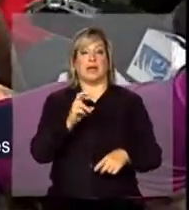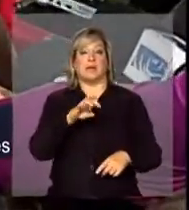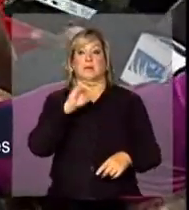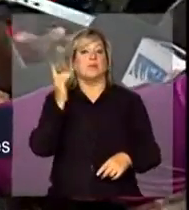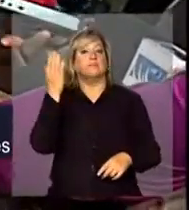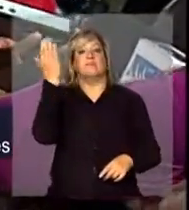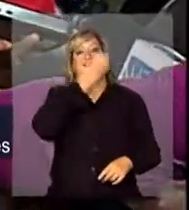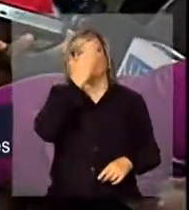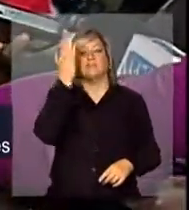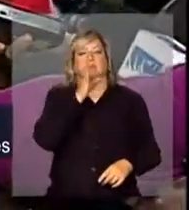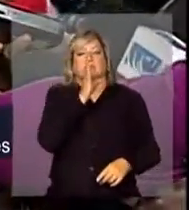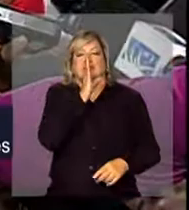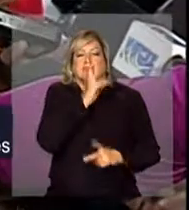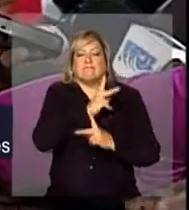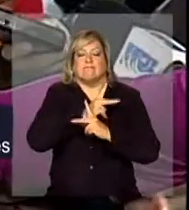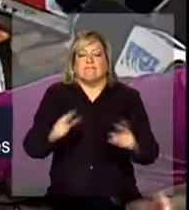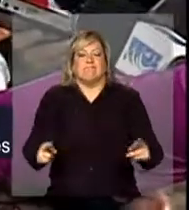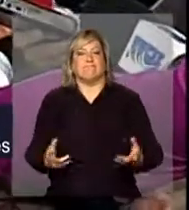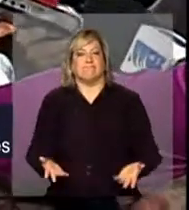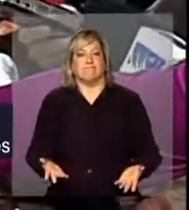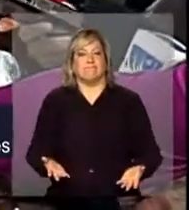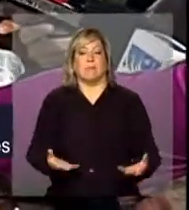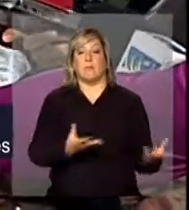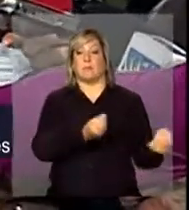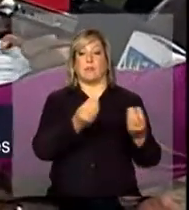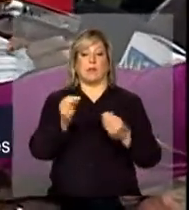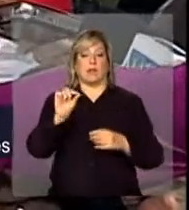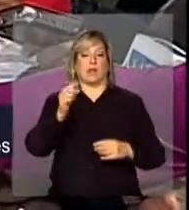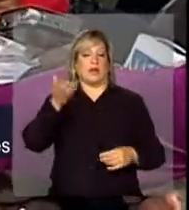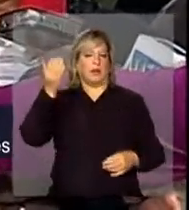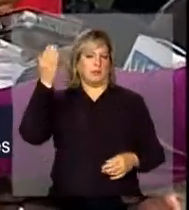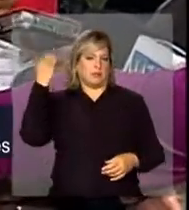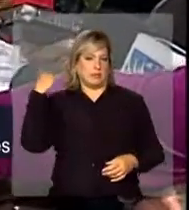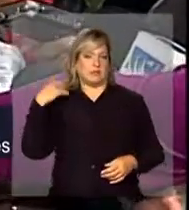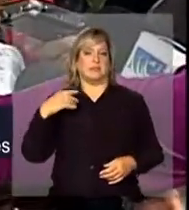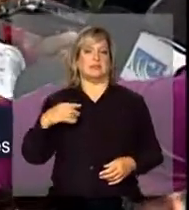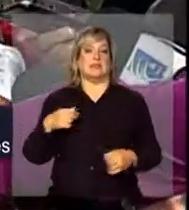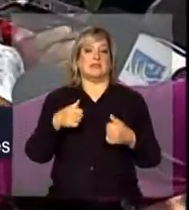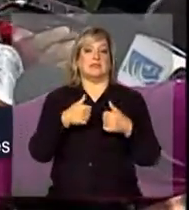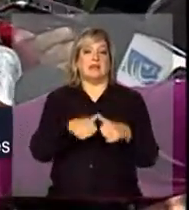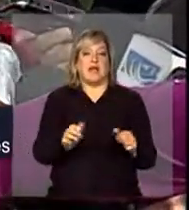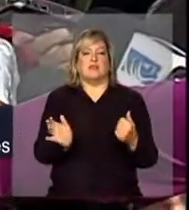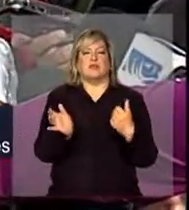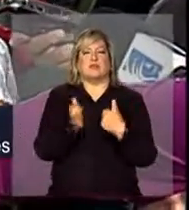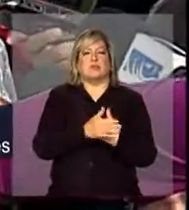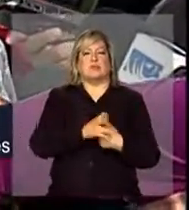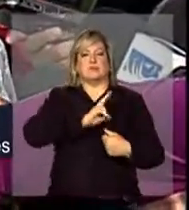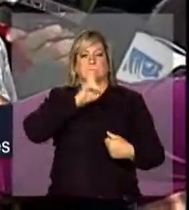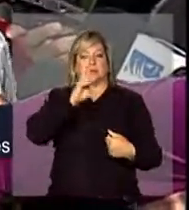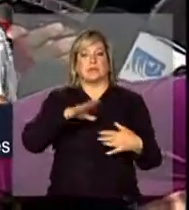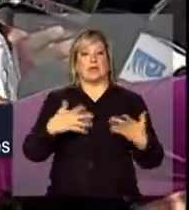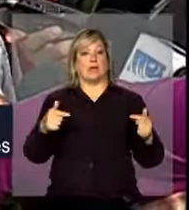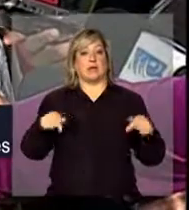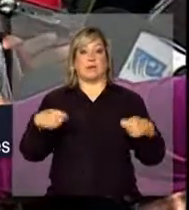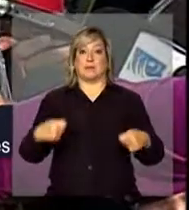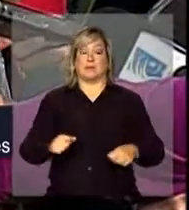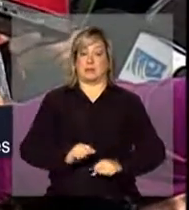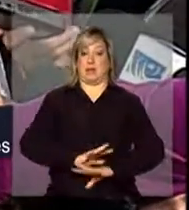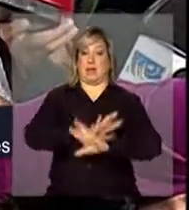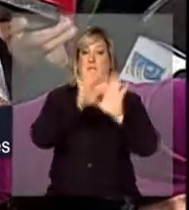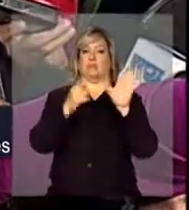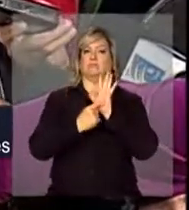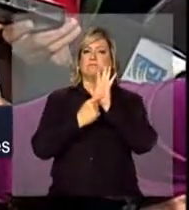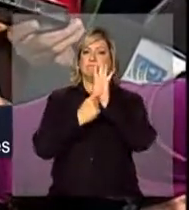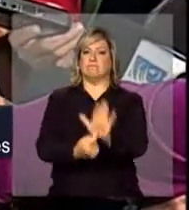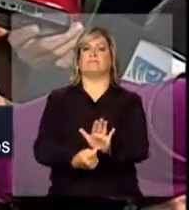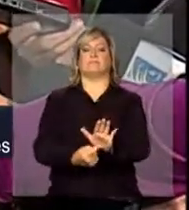crime silencioso, e um crime que até há um tempo atrás, estava debaixo do tapete, e é um crime que tem que ser visibilizado, tem que